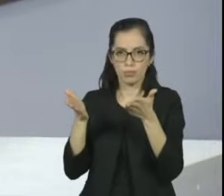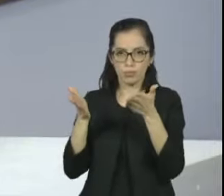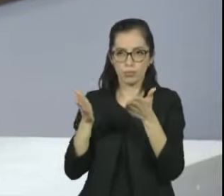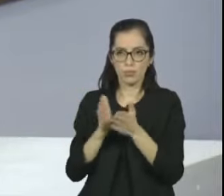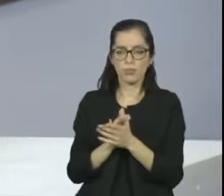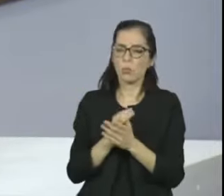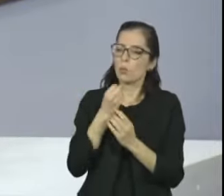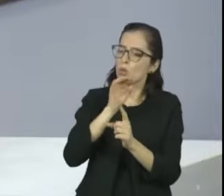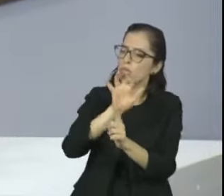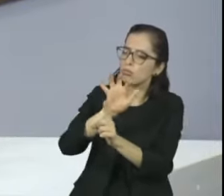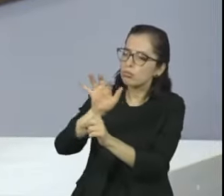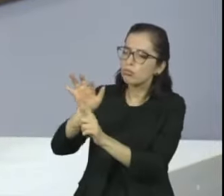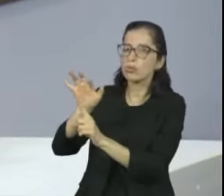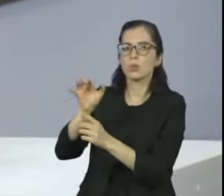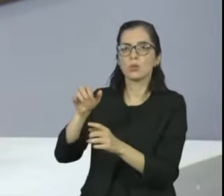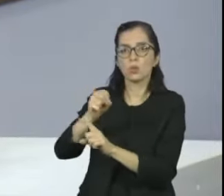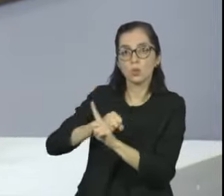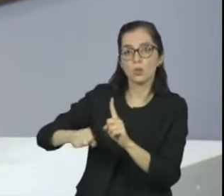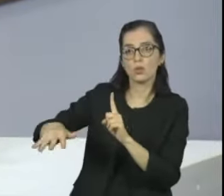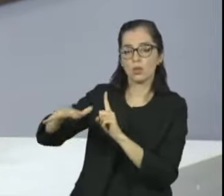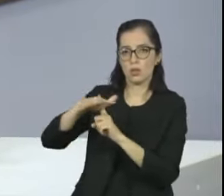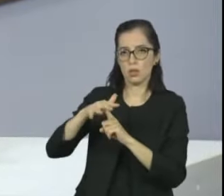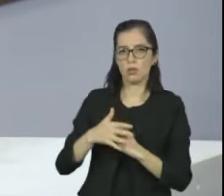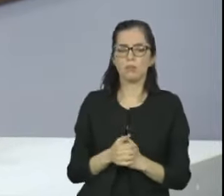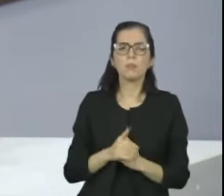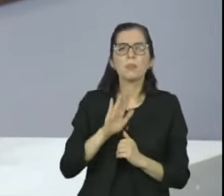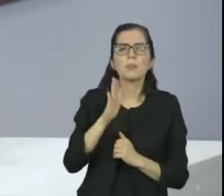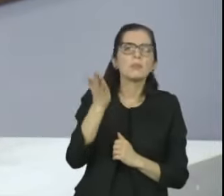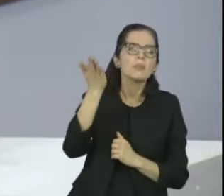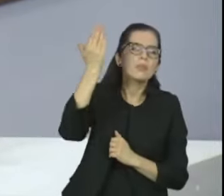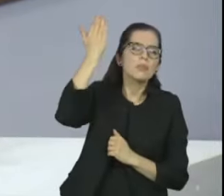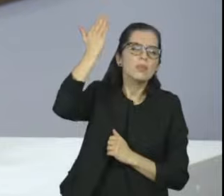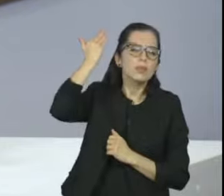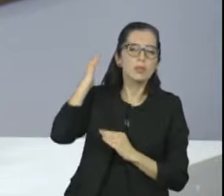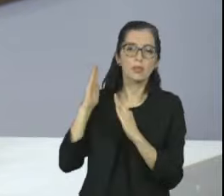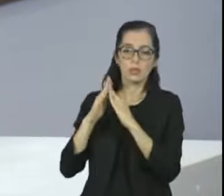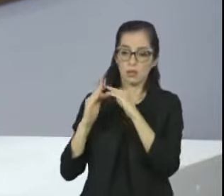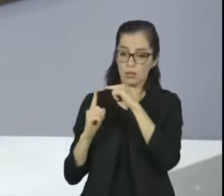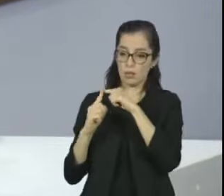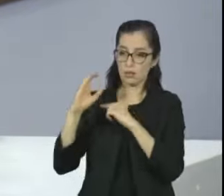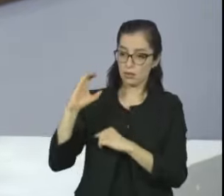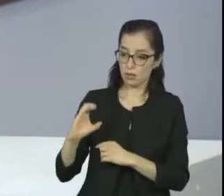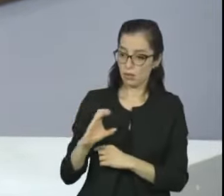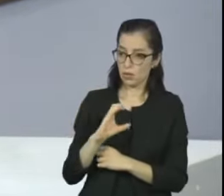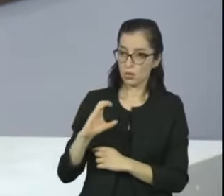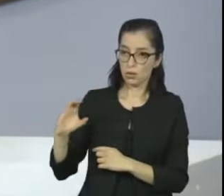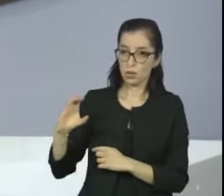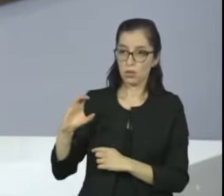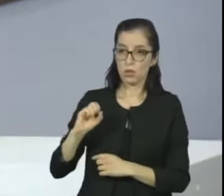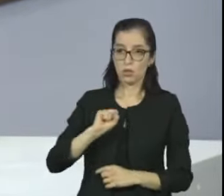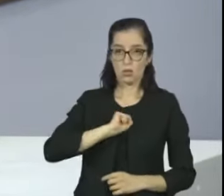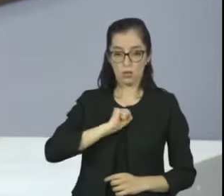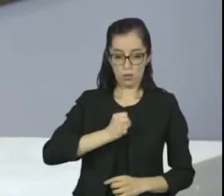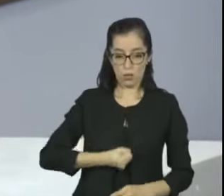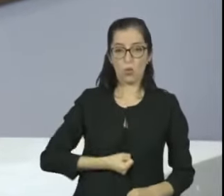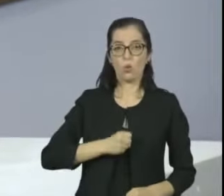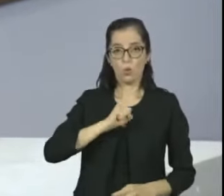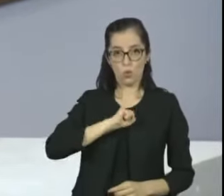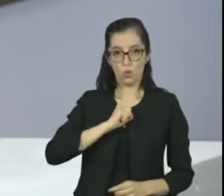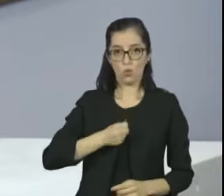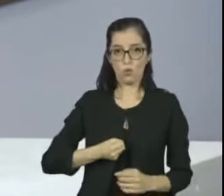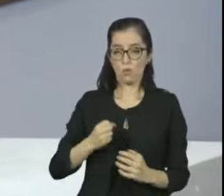da sociedade já ouvi na igreja crítica sacerdotes pelo uso do espetáculo de muita